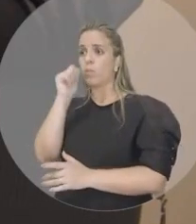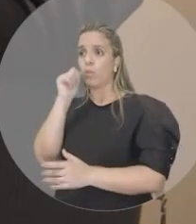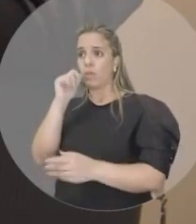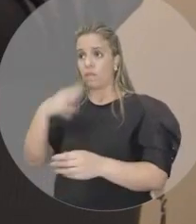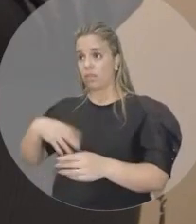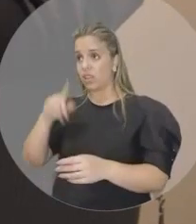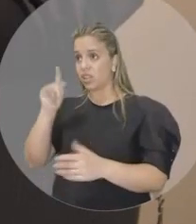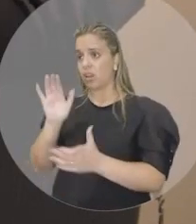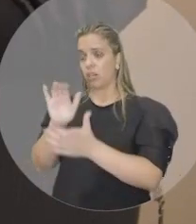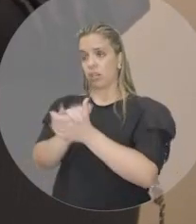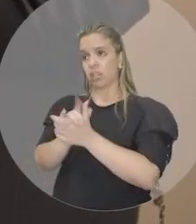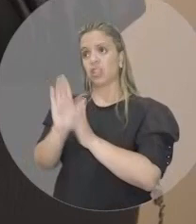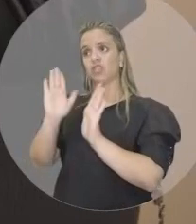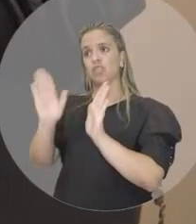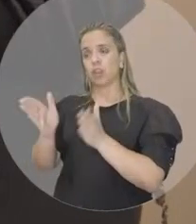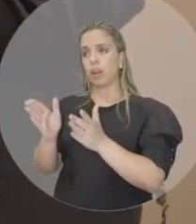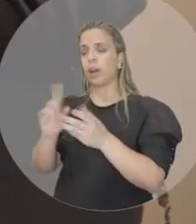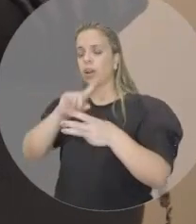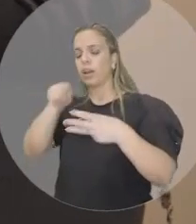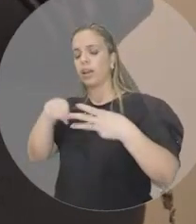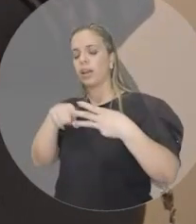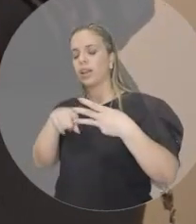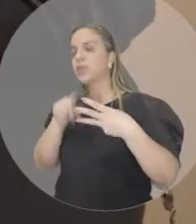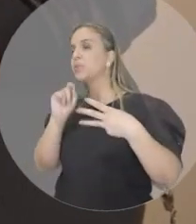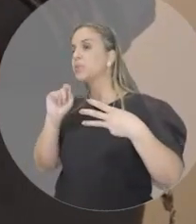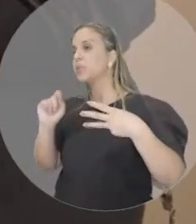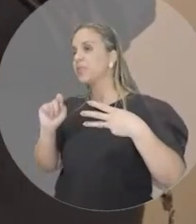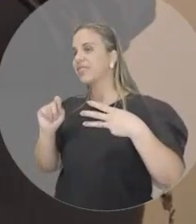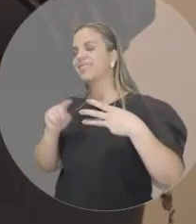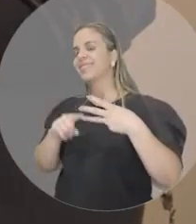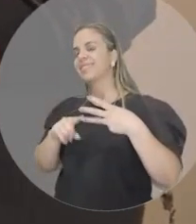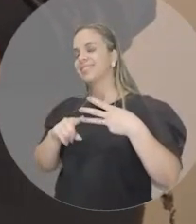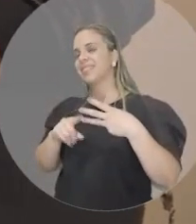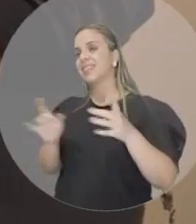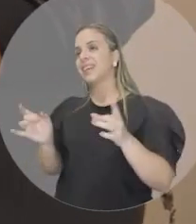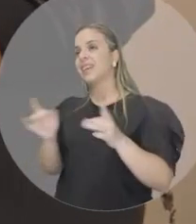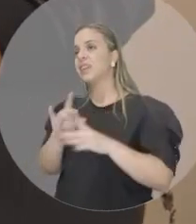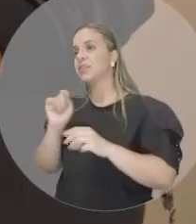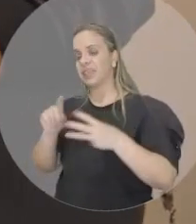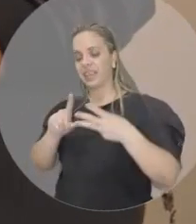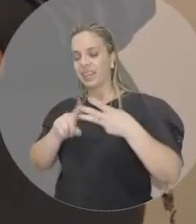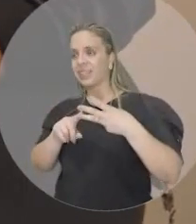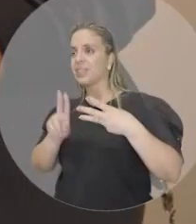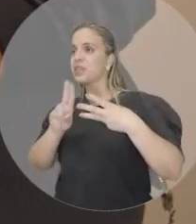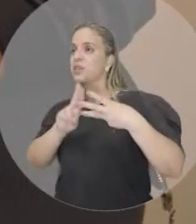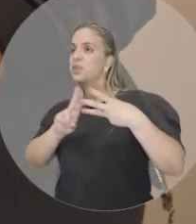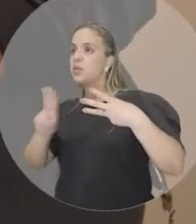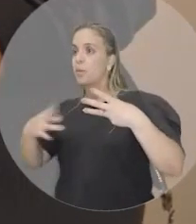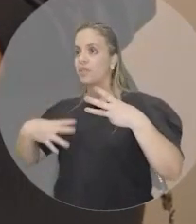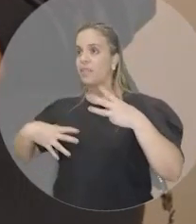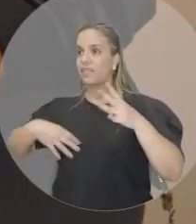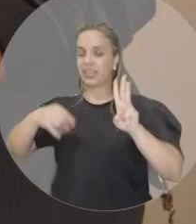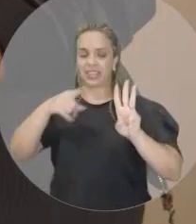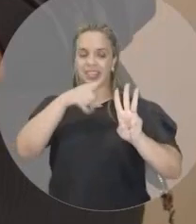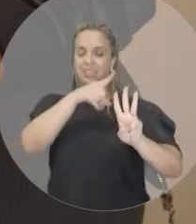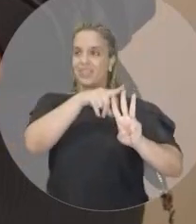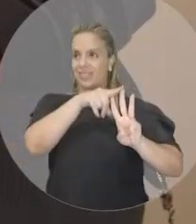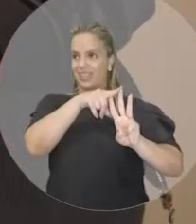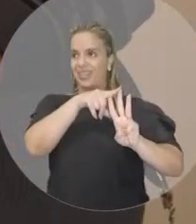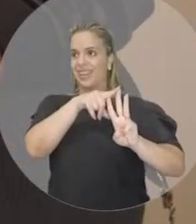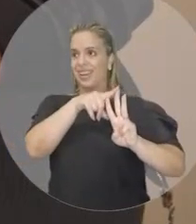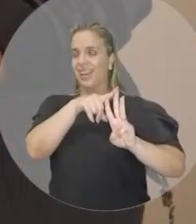casada. E a terceira parte, finalmente, é em nome da filha do meio. Então aí